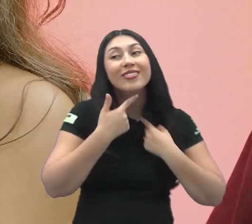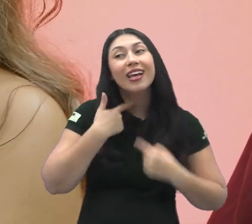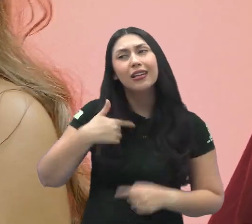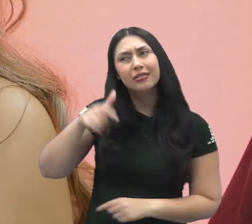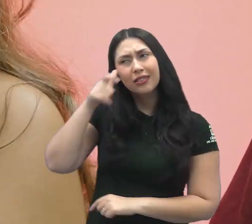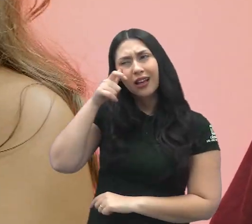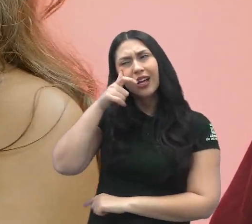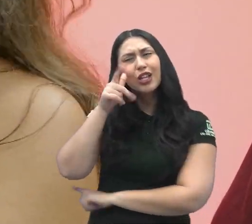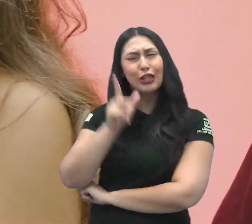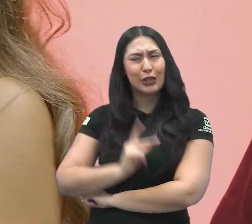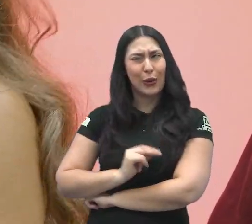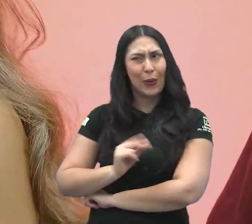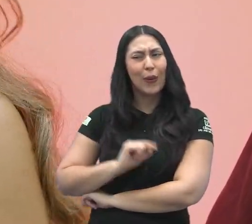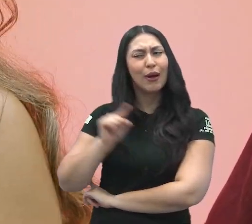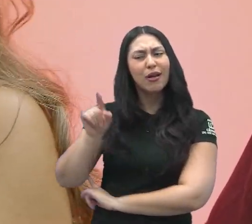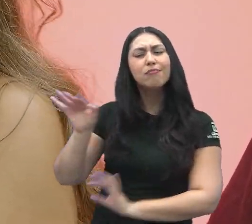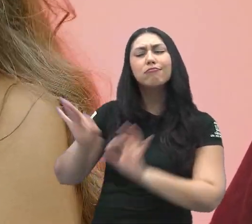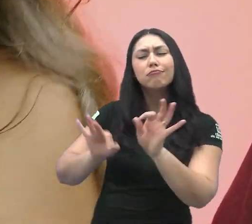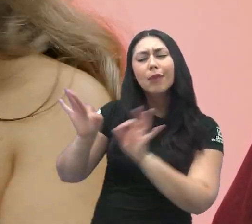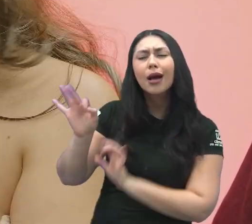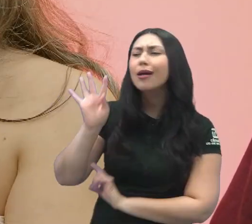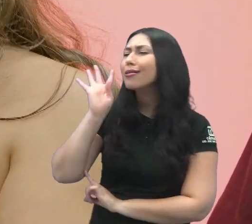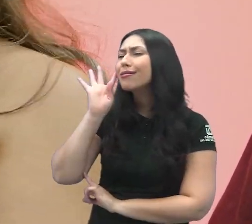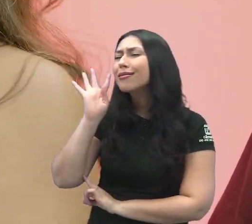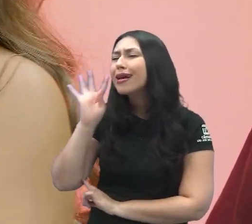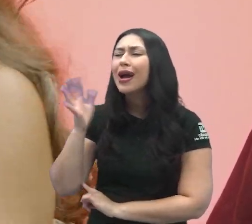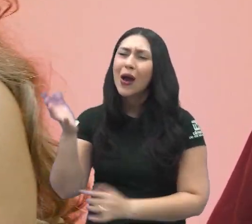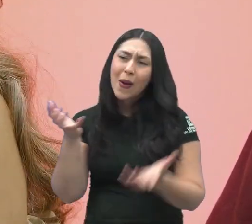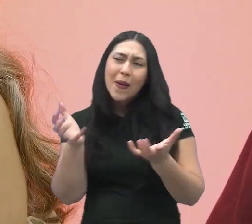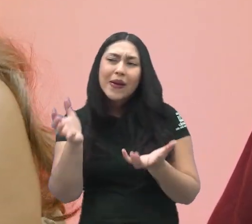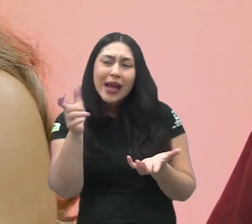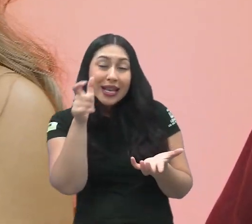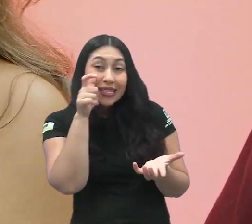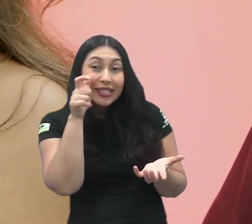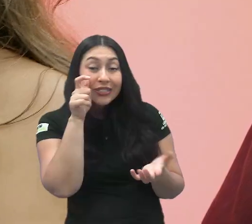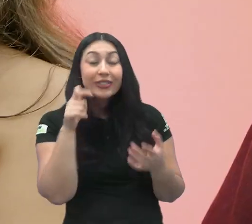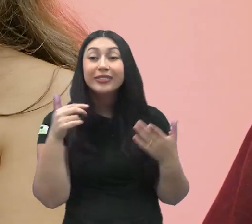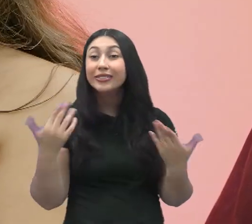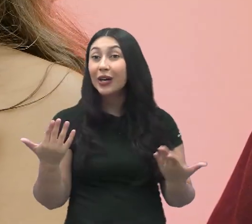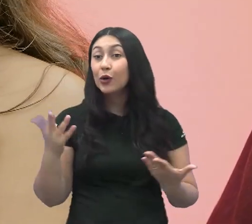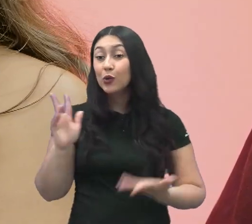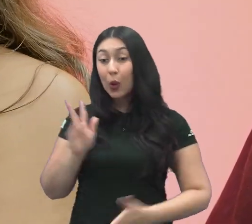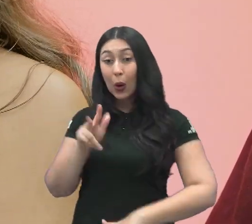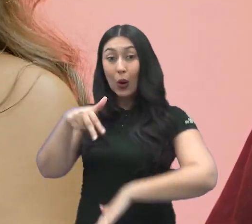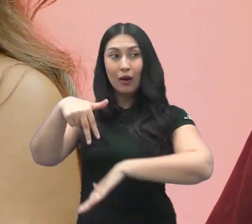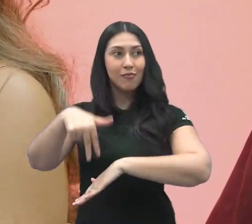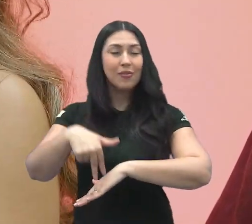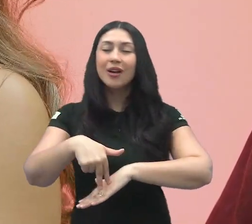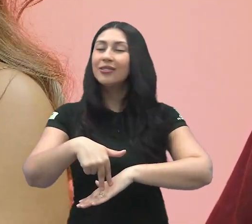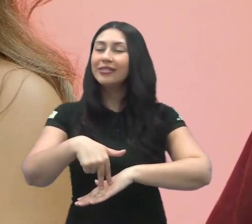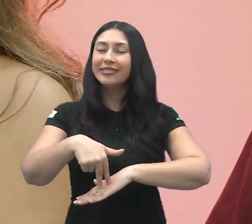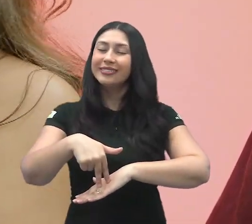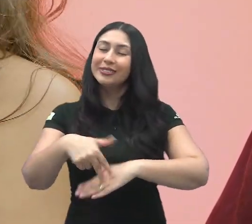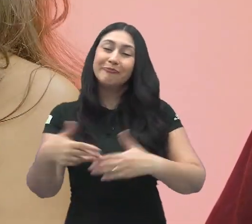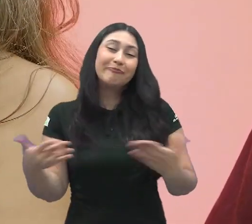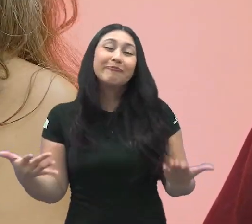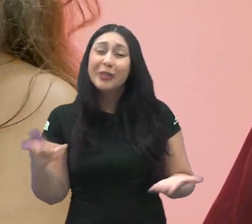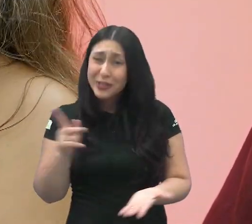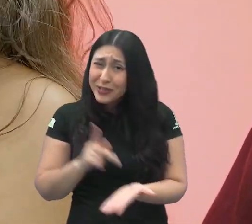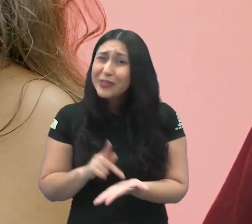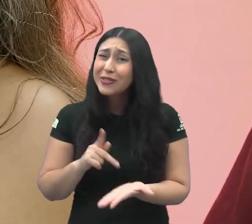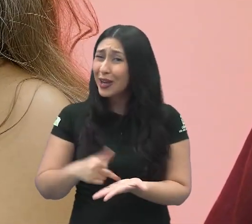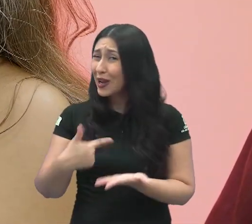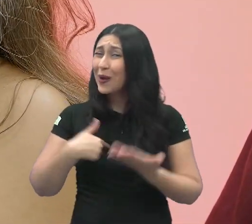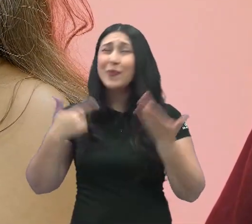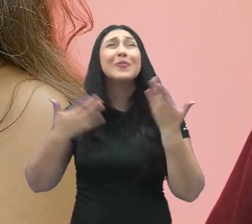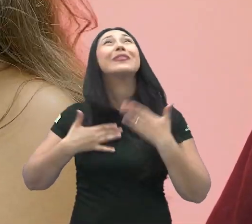De olhar assim, nossa, ela tá produzindo algo legal, vai ser algo legal aí, quero ver. Então, quando eu cheguei no palco, pra ser bem sincera, eu tava